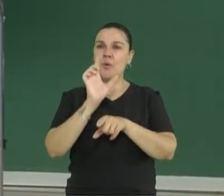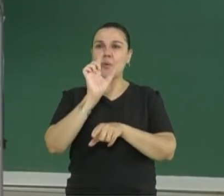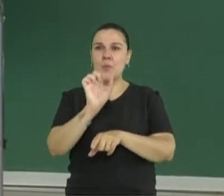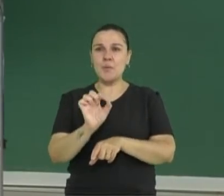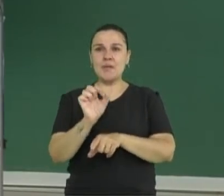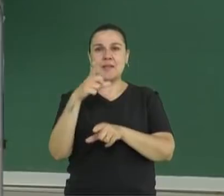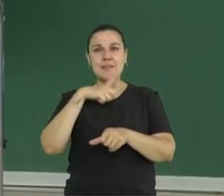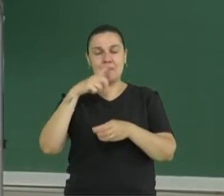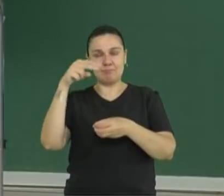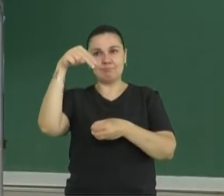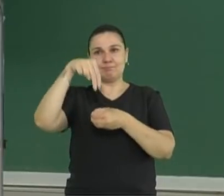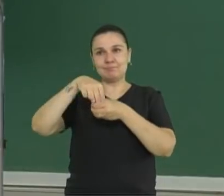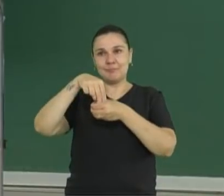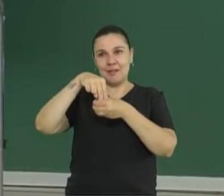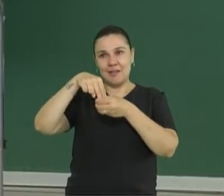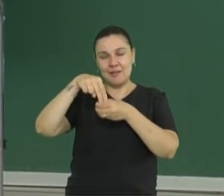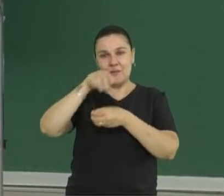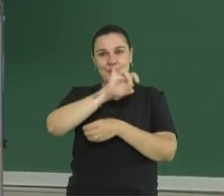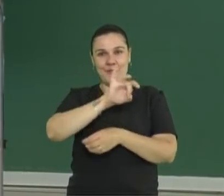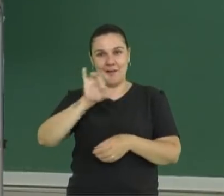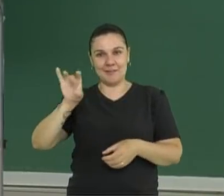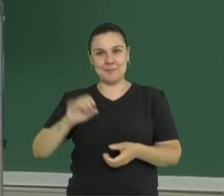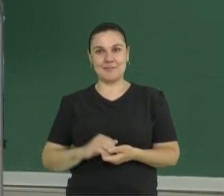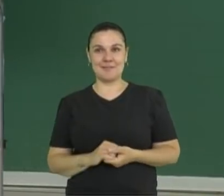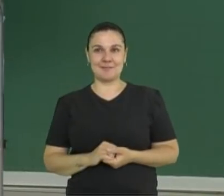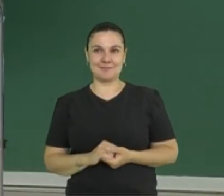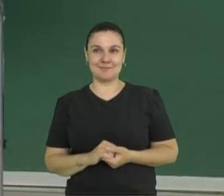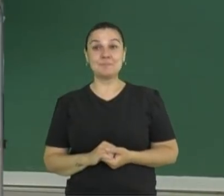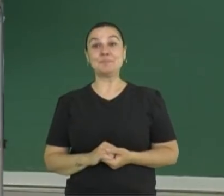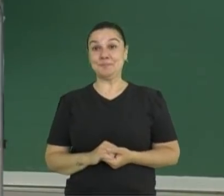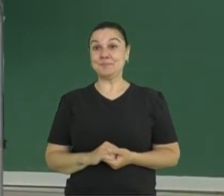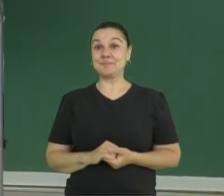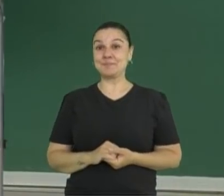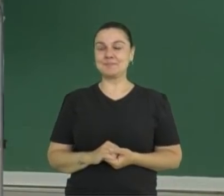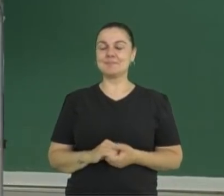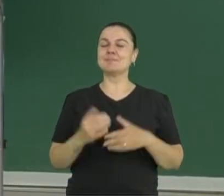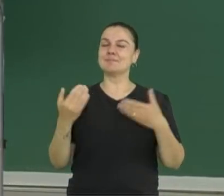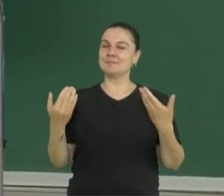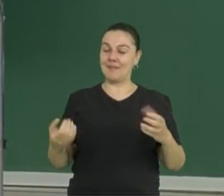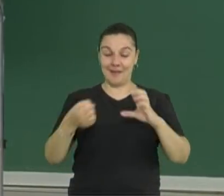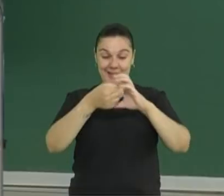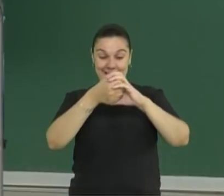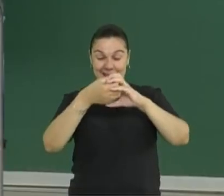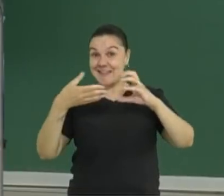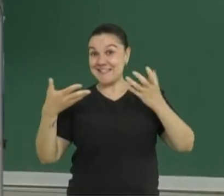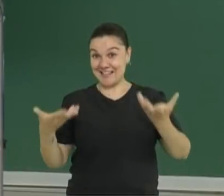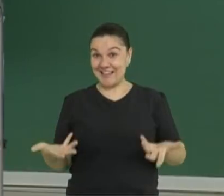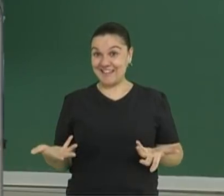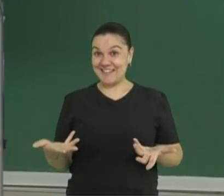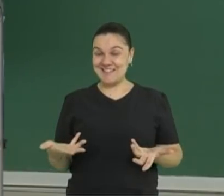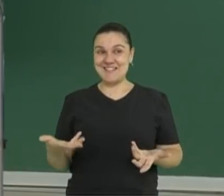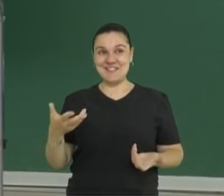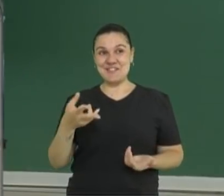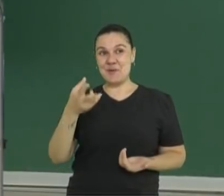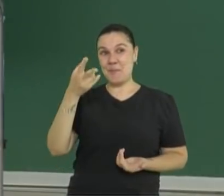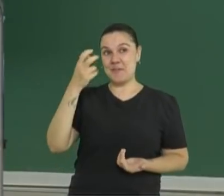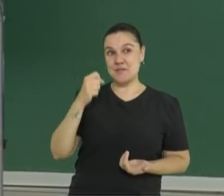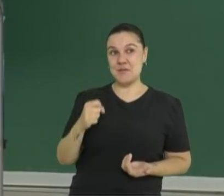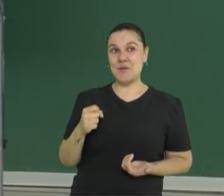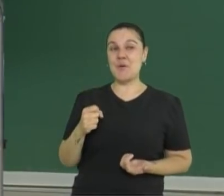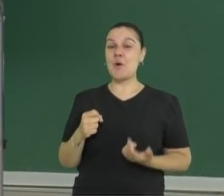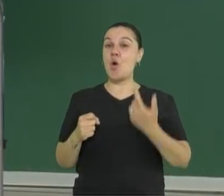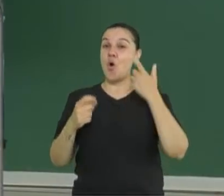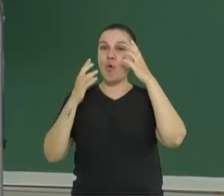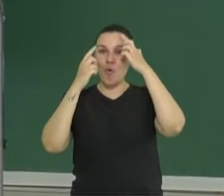tem no interior do núcleo da célula de cada uma delas? Isso mesmo, as características. Então a gente percebe formato